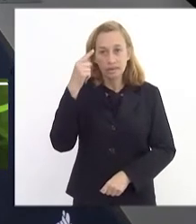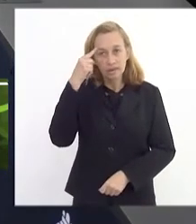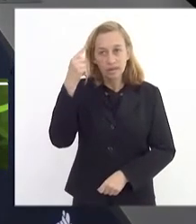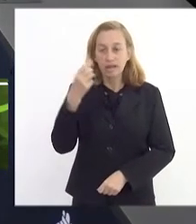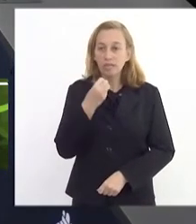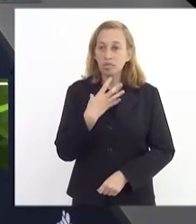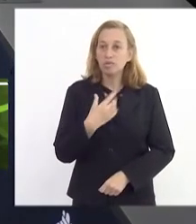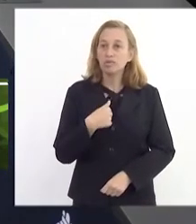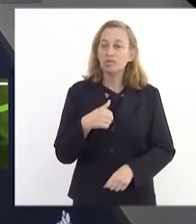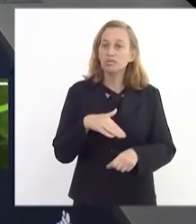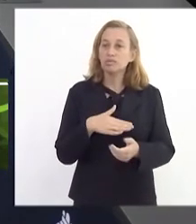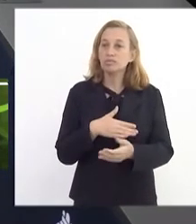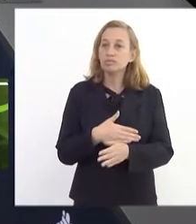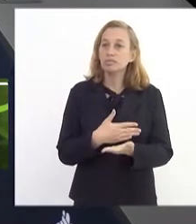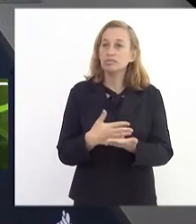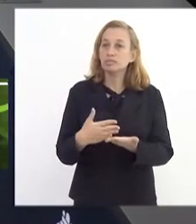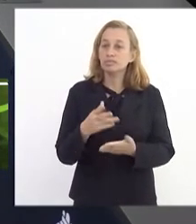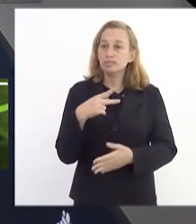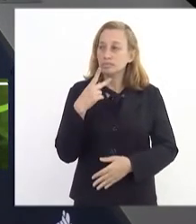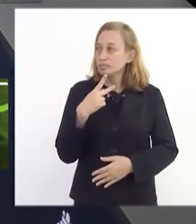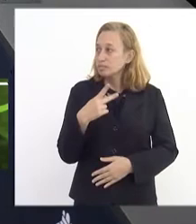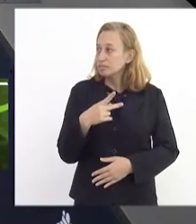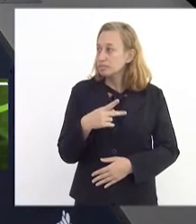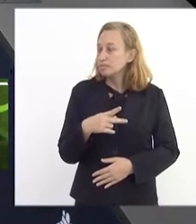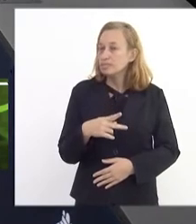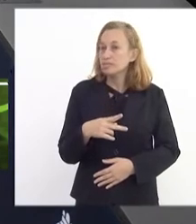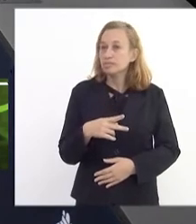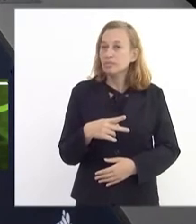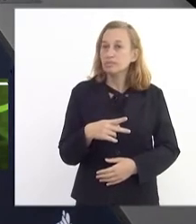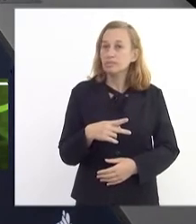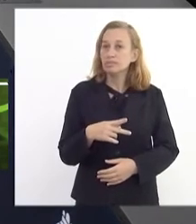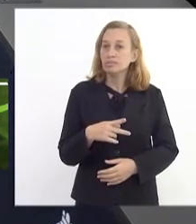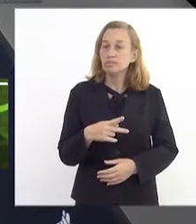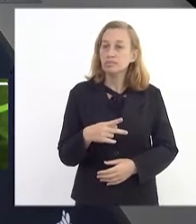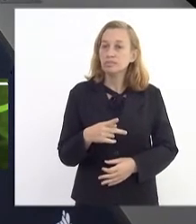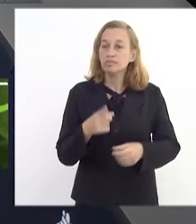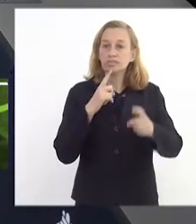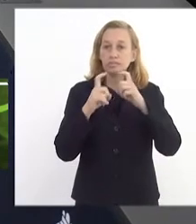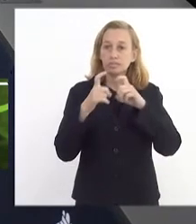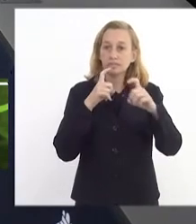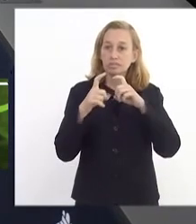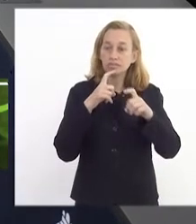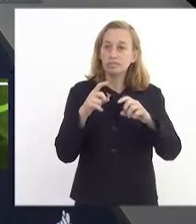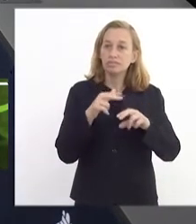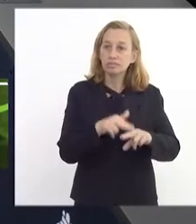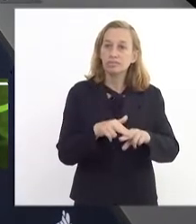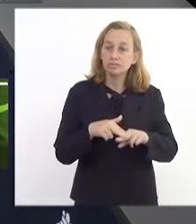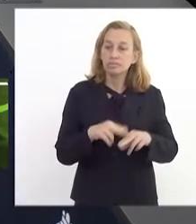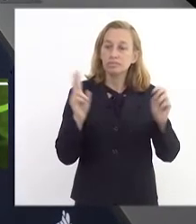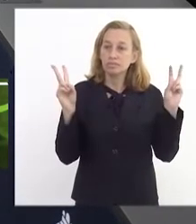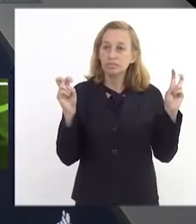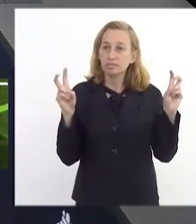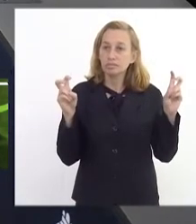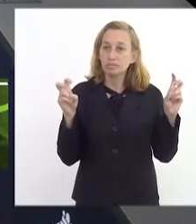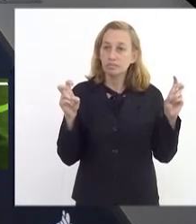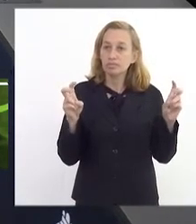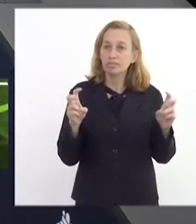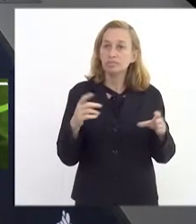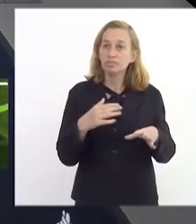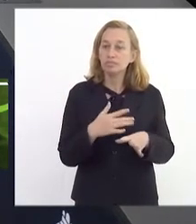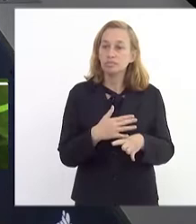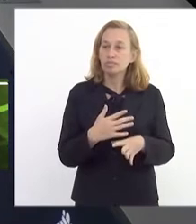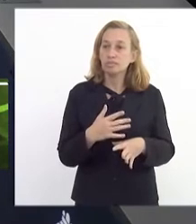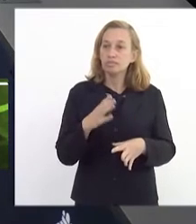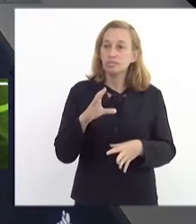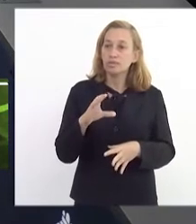Até comecei a fala por isso mesmo, porque a gente está sendo bastante discutido, até por conta dessa questão das concessionárias, e